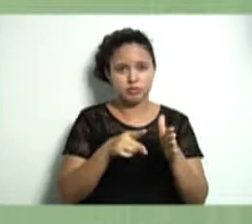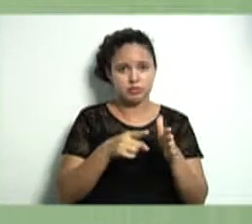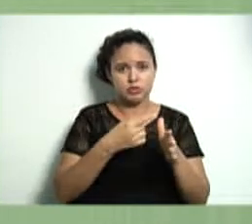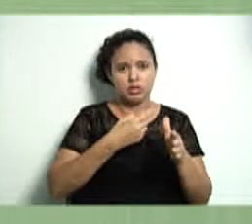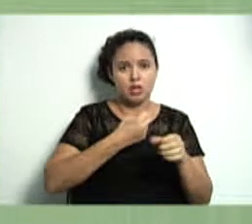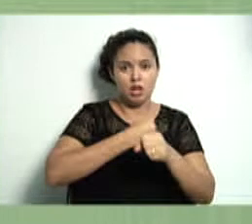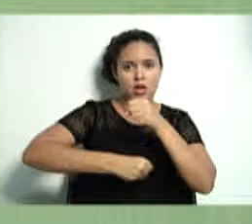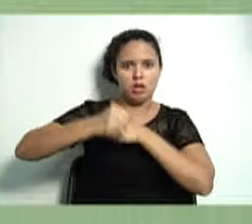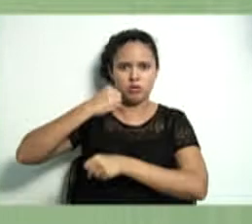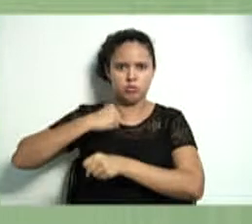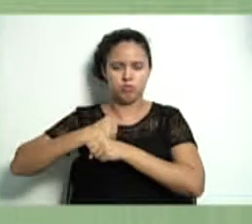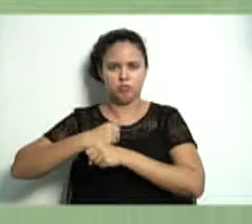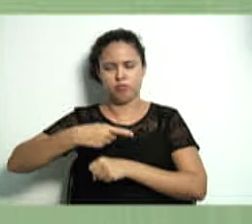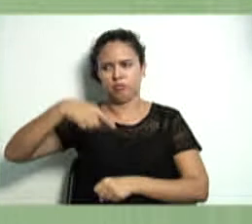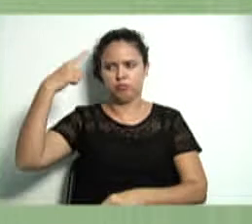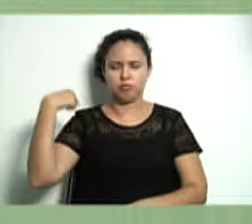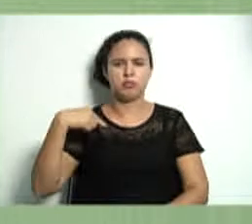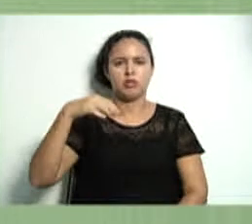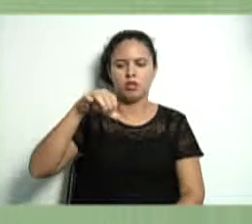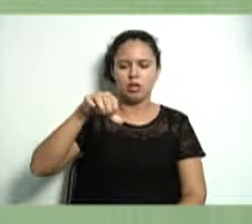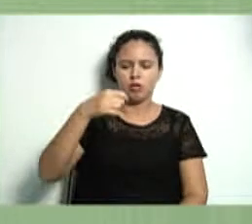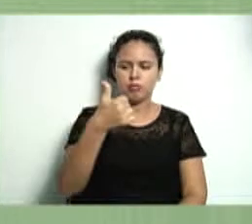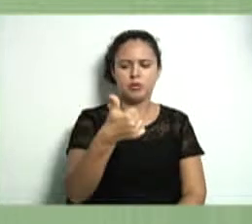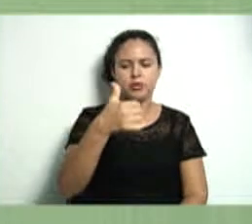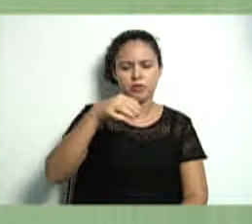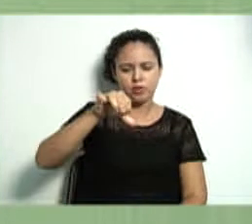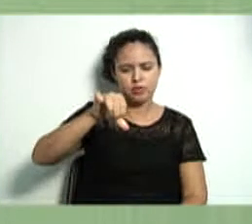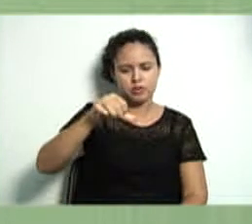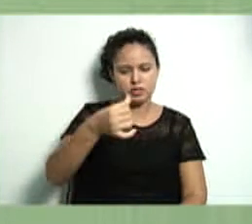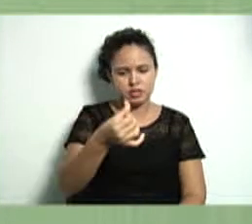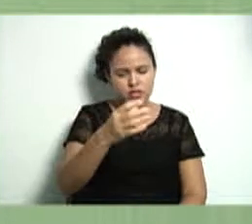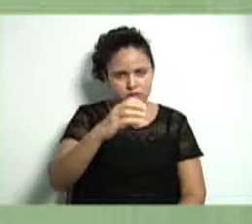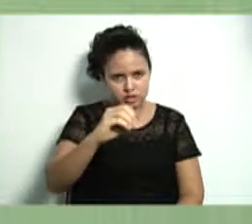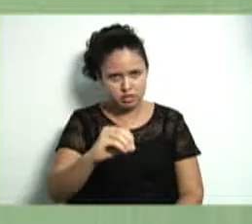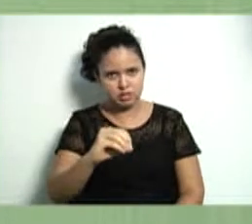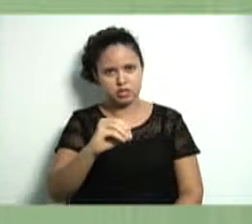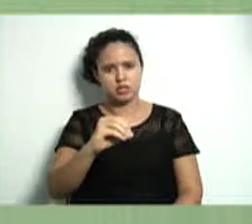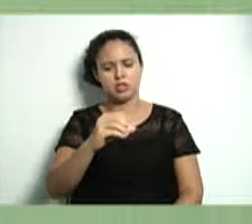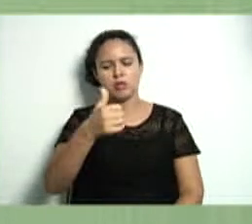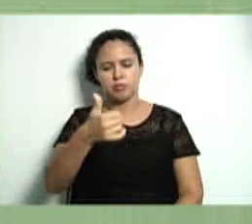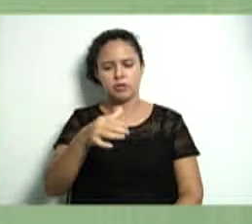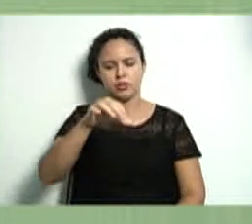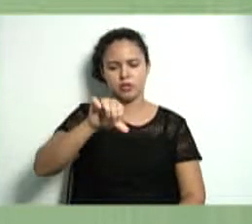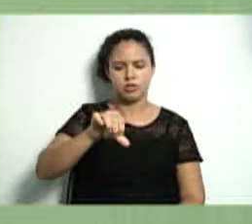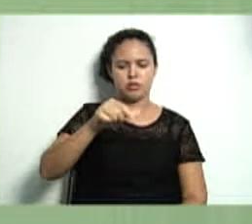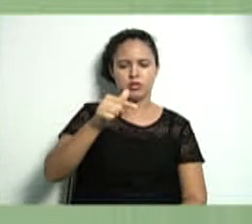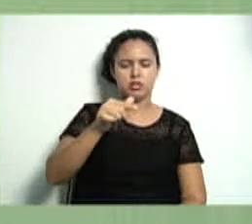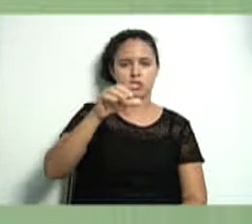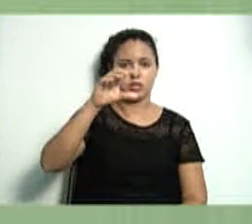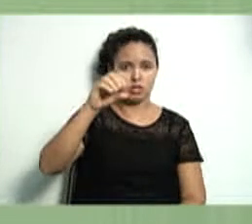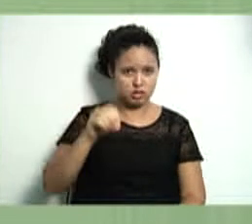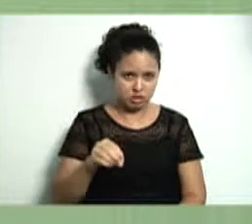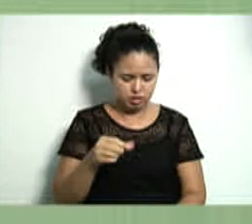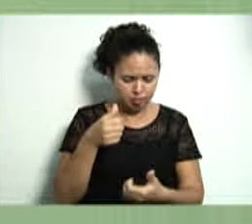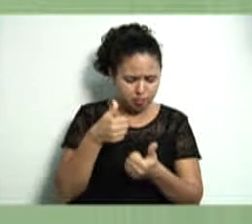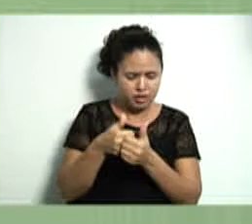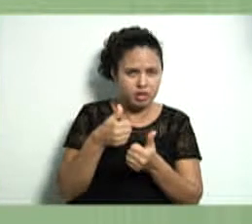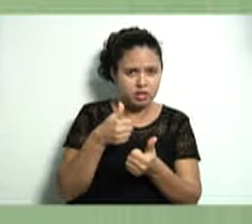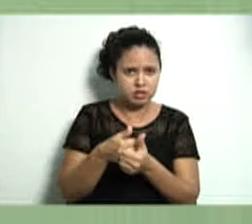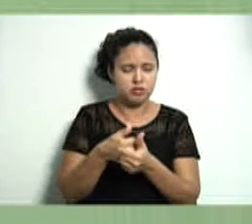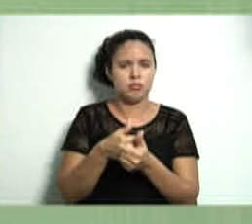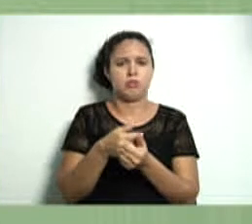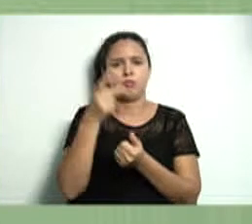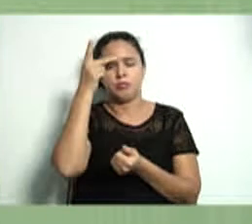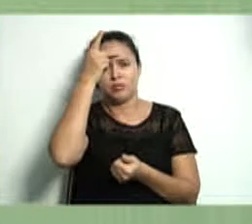bem recentes, porque a partir dos anos 70, são poucos anos, considerando a história. Os donos